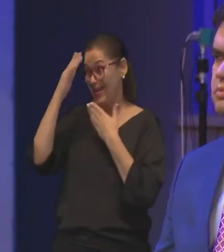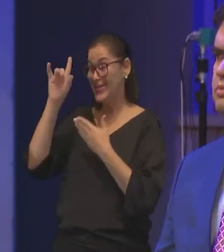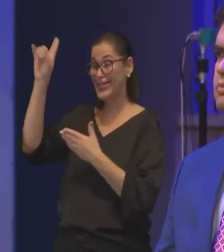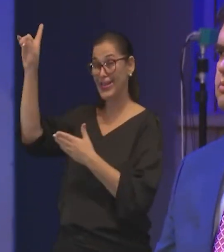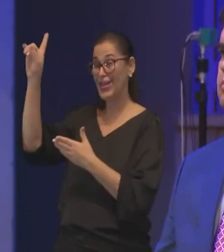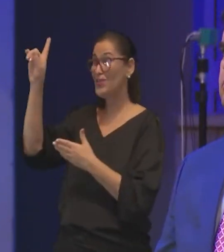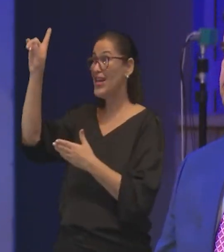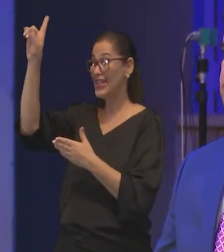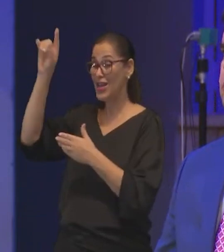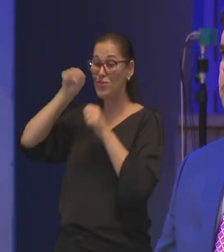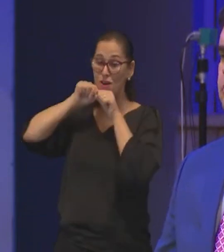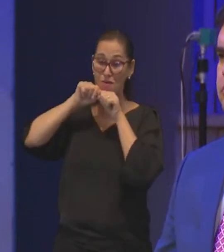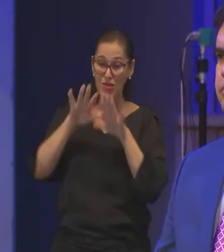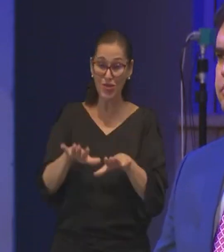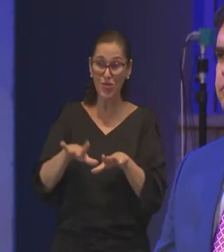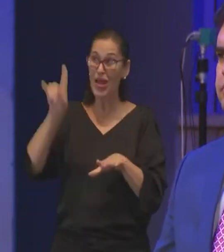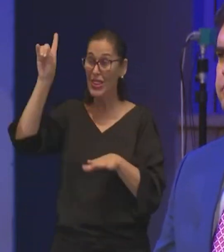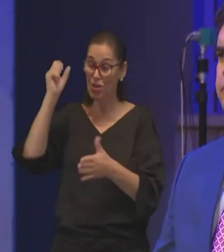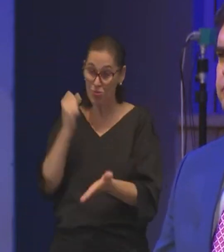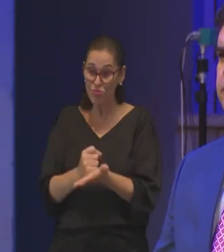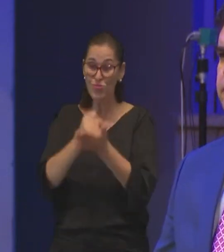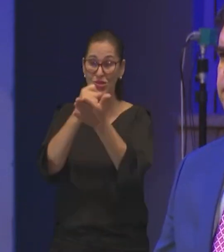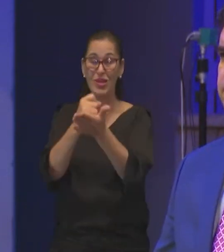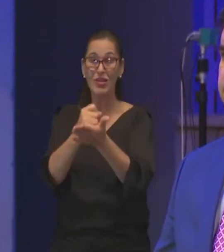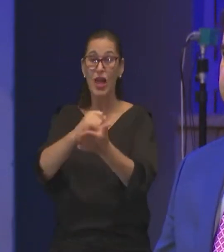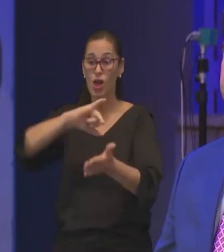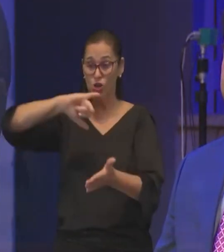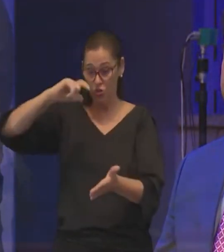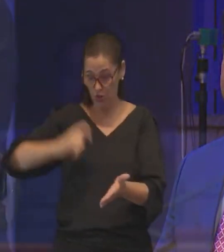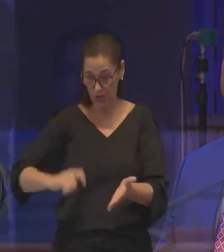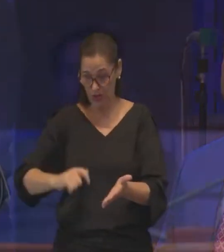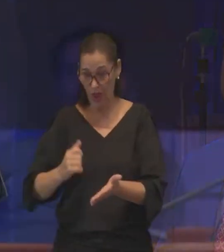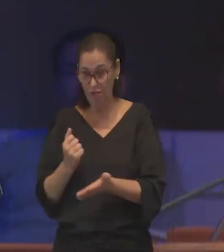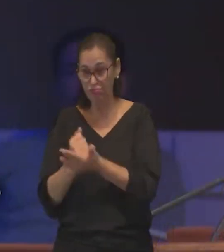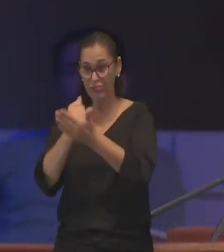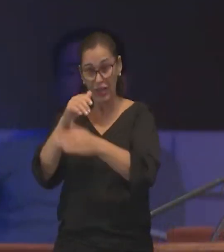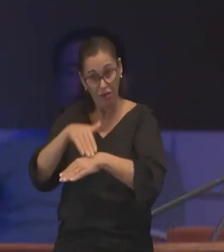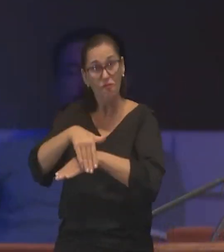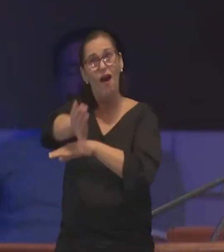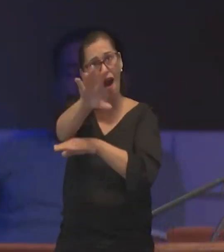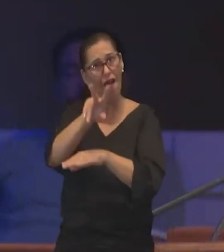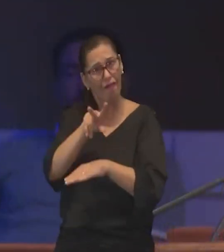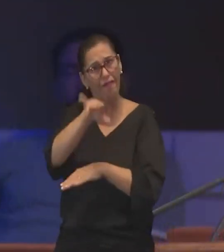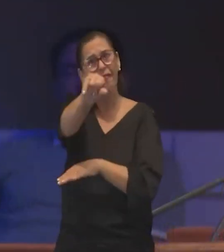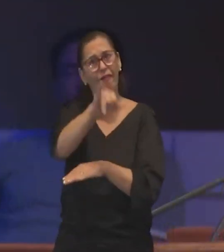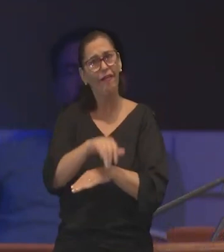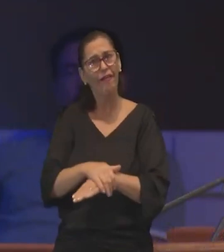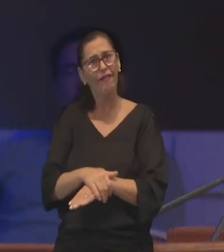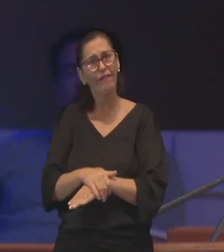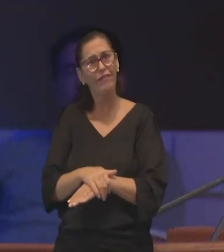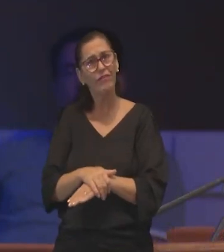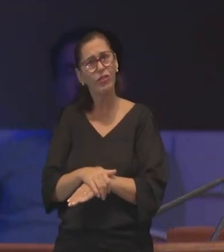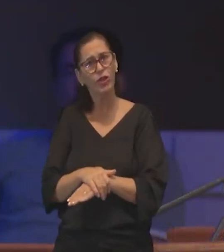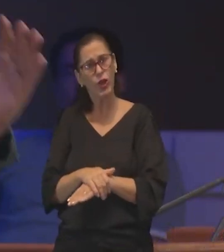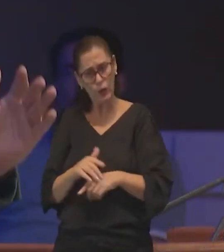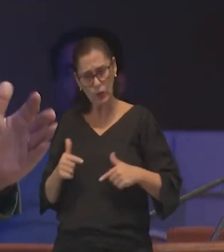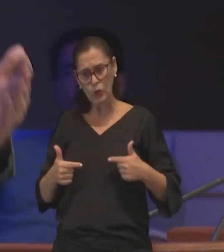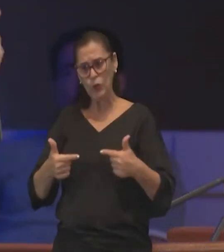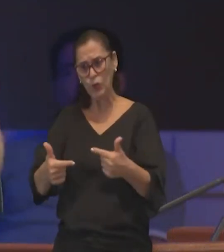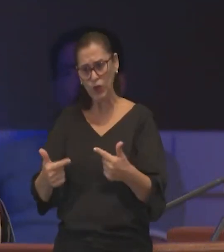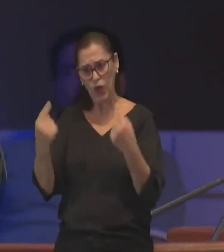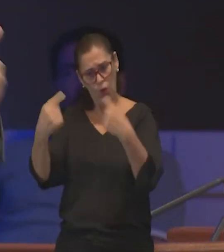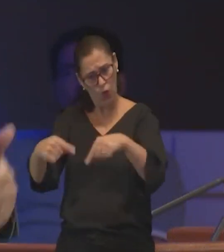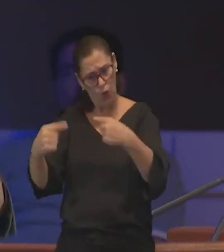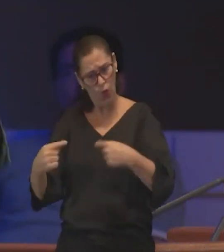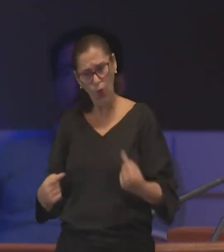É Deus quem sustenta. E se ele tem a aprovação de Deus, siga em frente, meu irmão. Enfrente as adversidades. Não te irrites